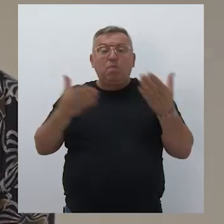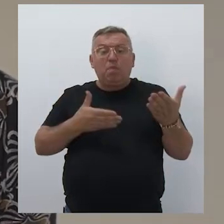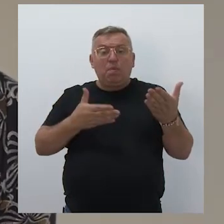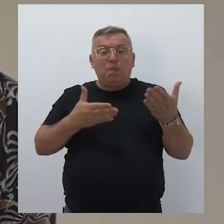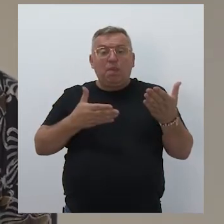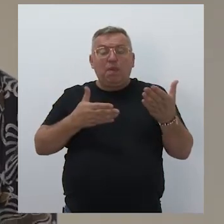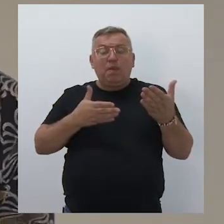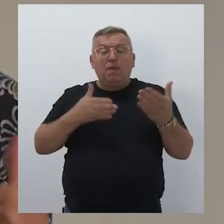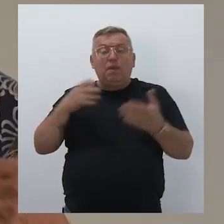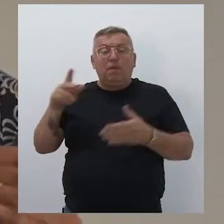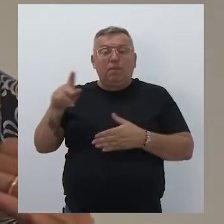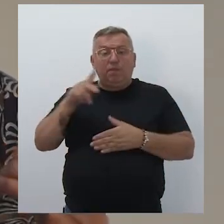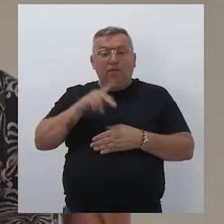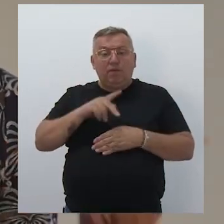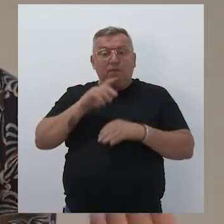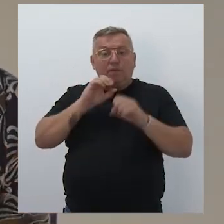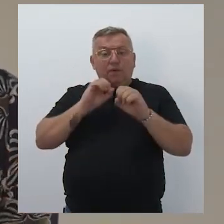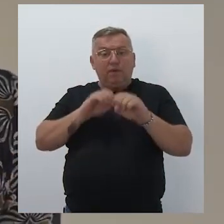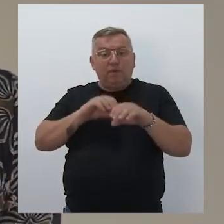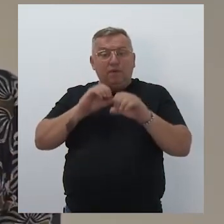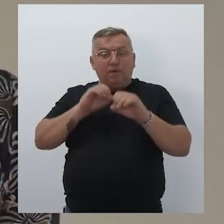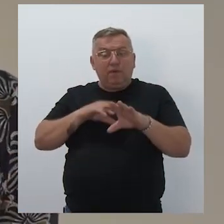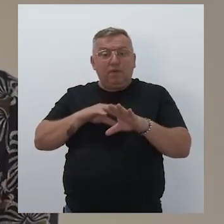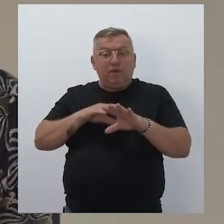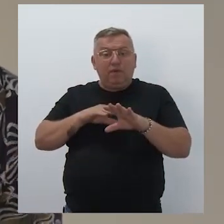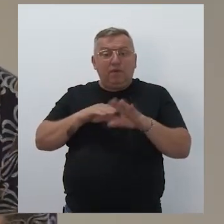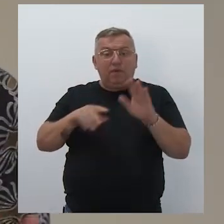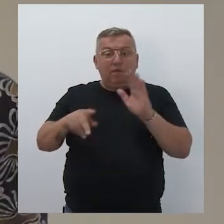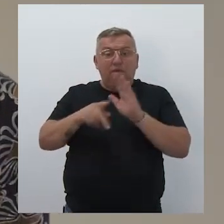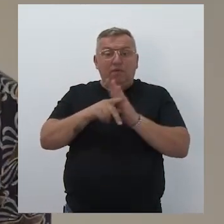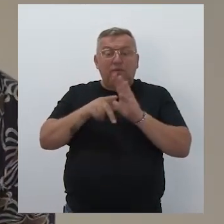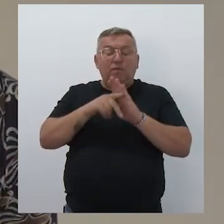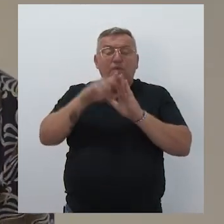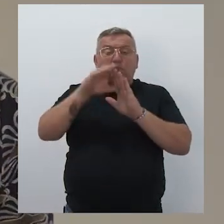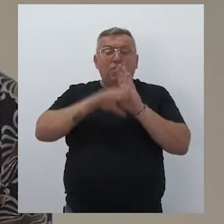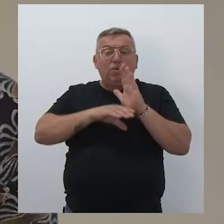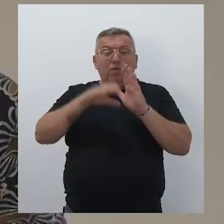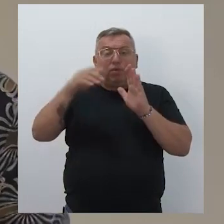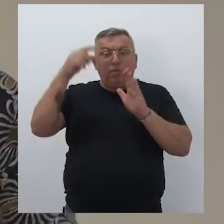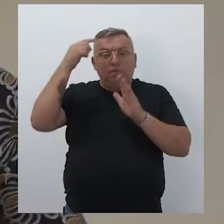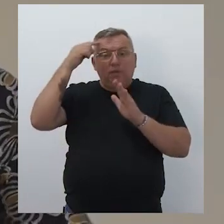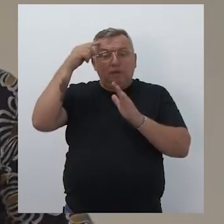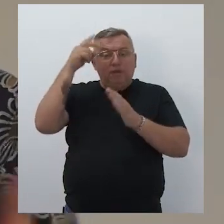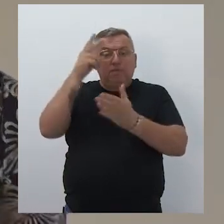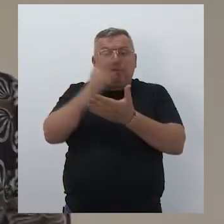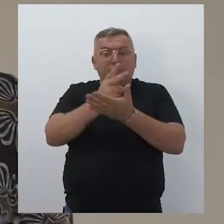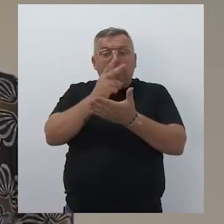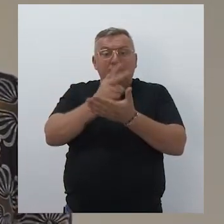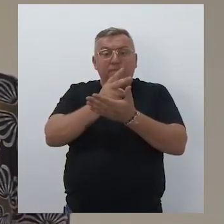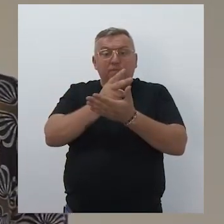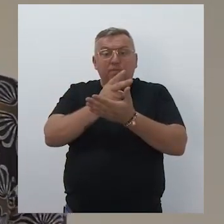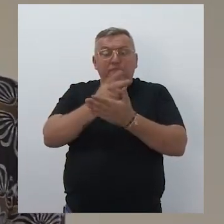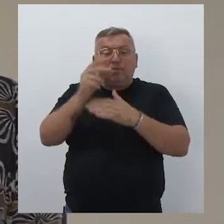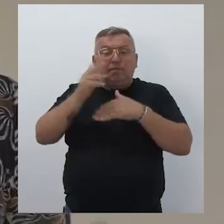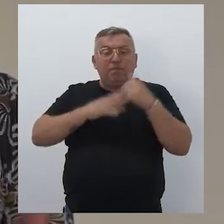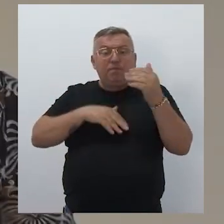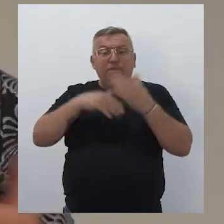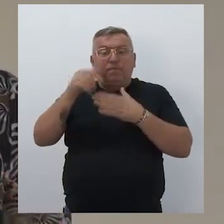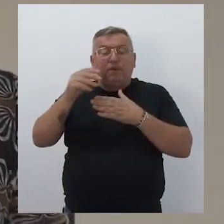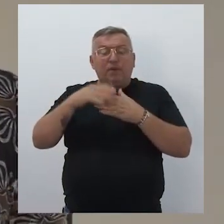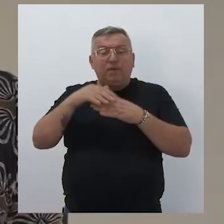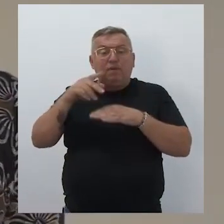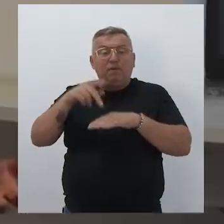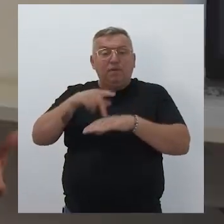aos educadores, aos especialistas em currículo, para pensar mesmo, né, práticas